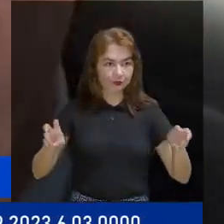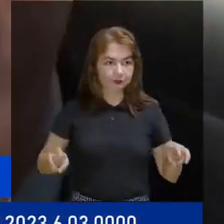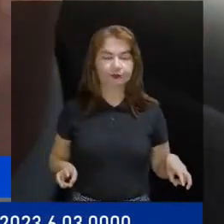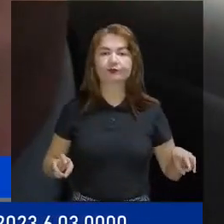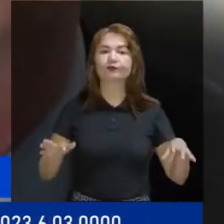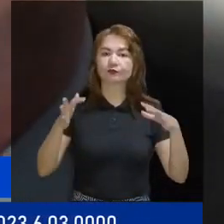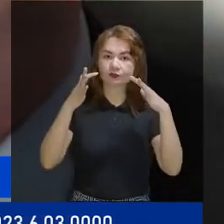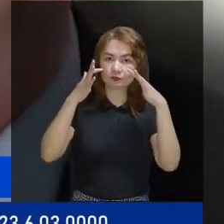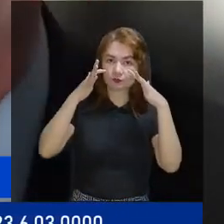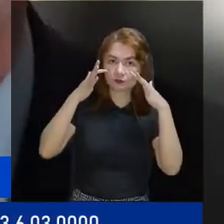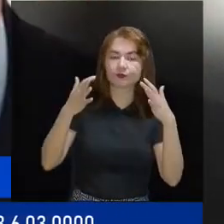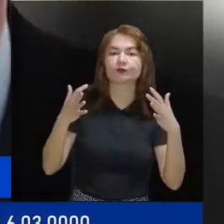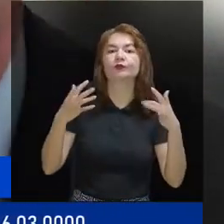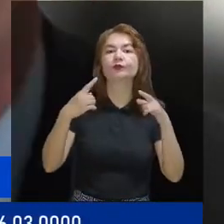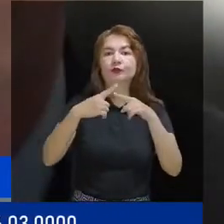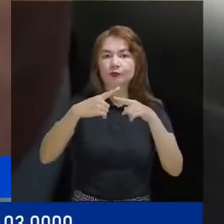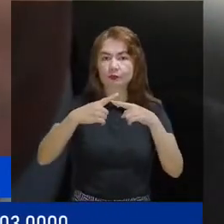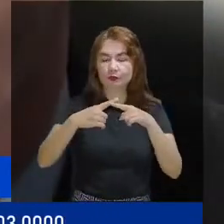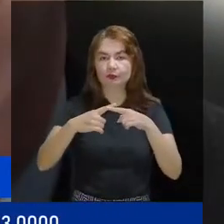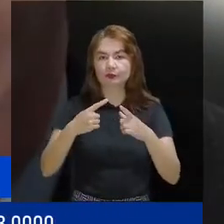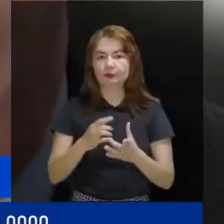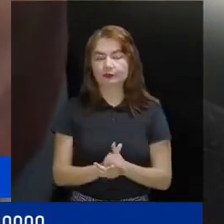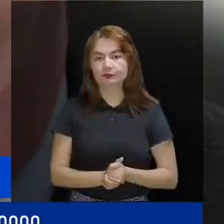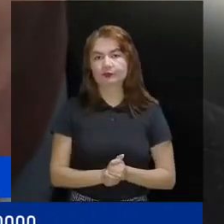os eminentes pares, está aqui,